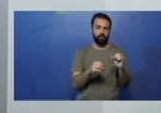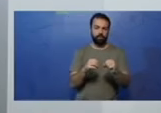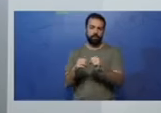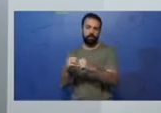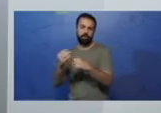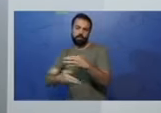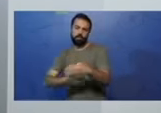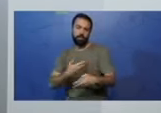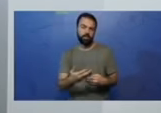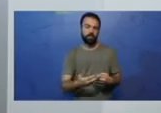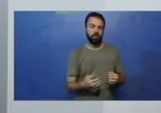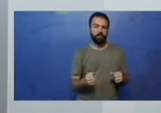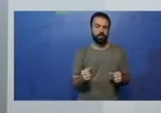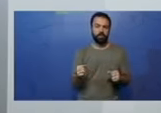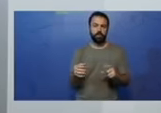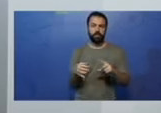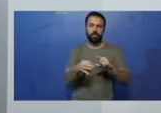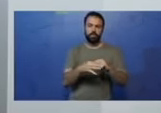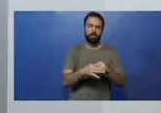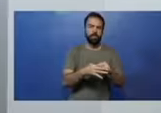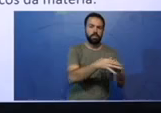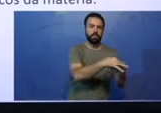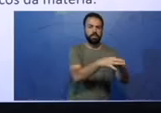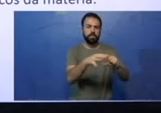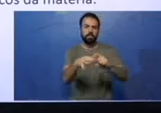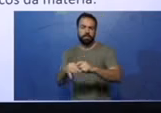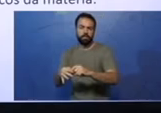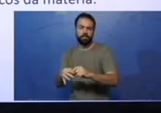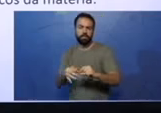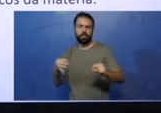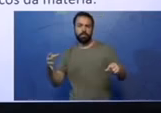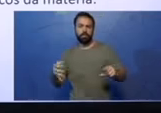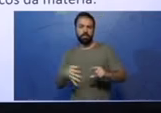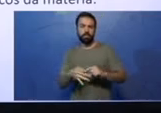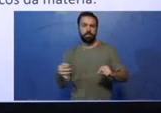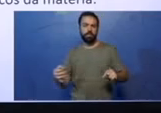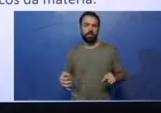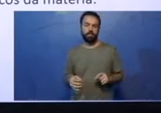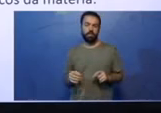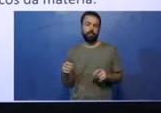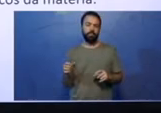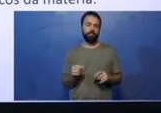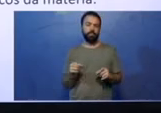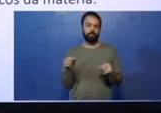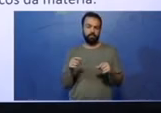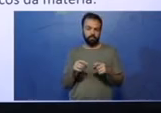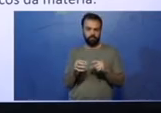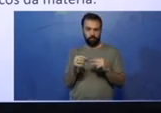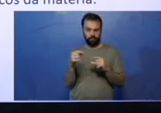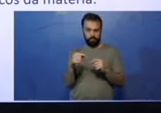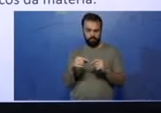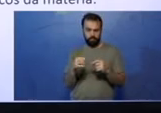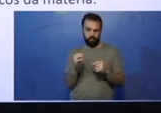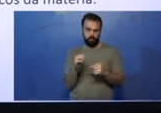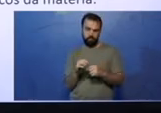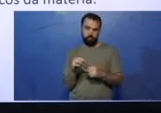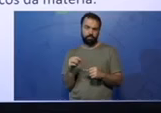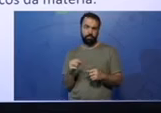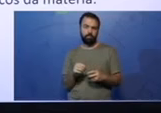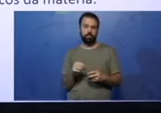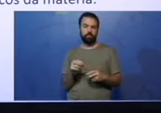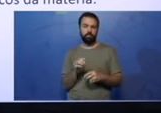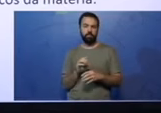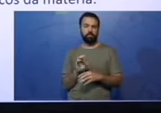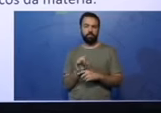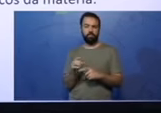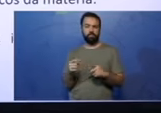A intensidade dessa interação é um dos fatores que interferem na organização das partículas e nos diferentes